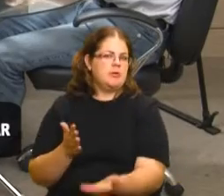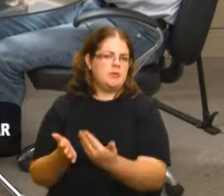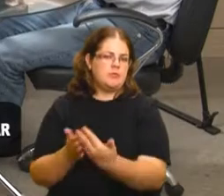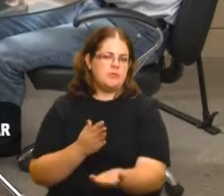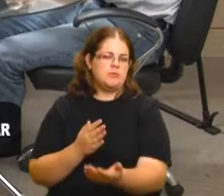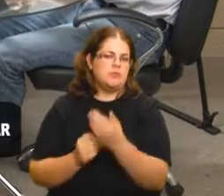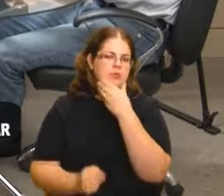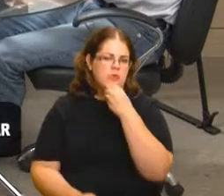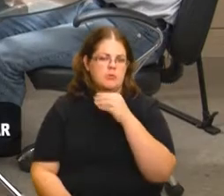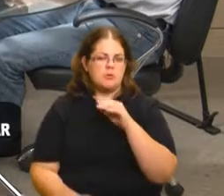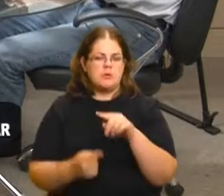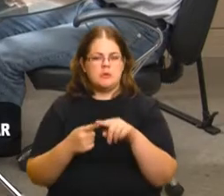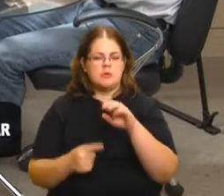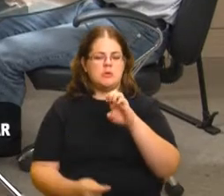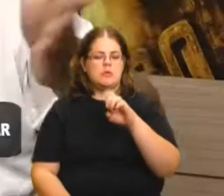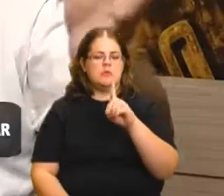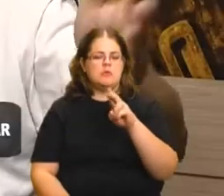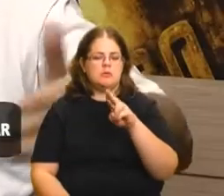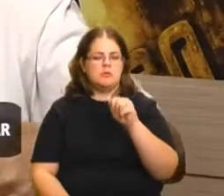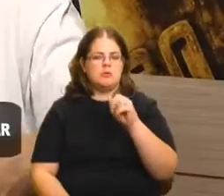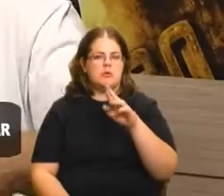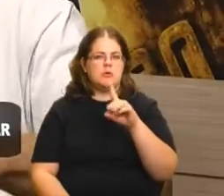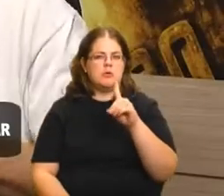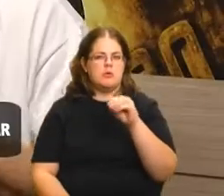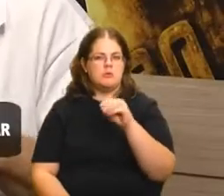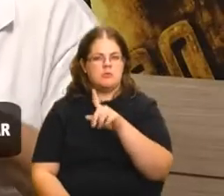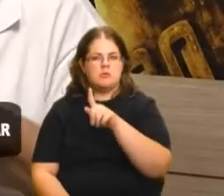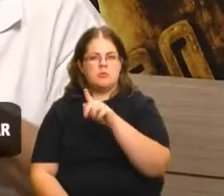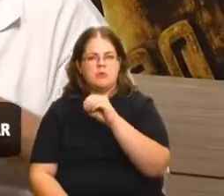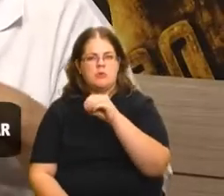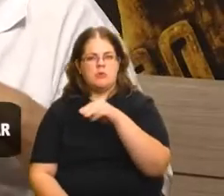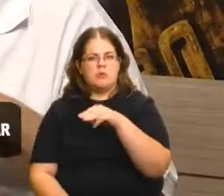presidência da República, né? O brigadeiro Eduardo Gomes, que tinha